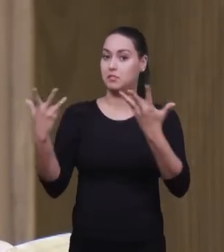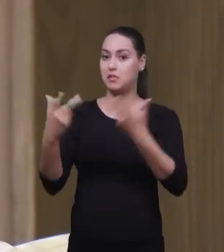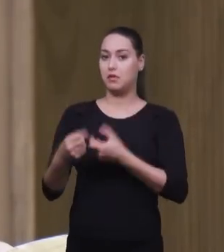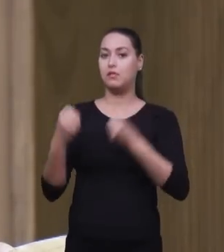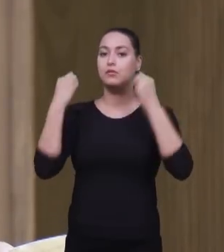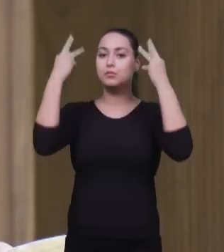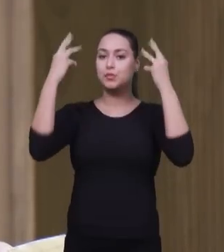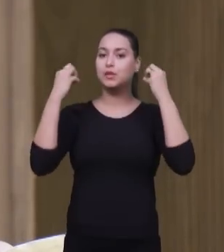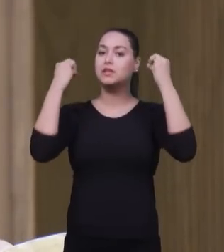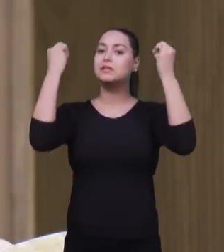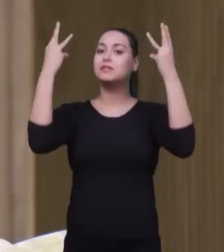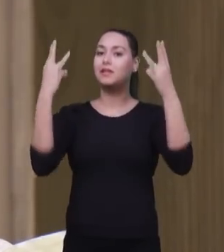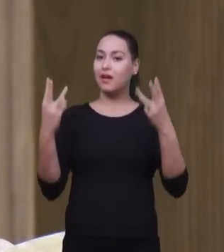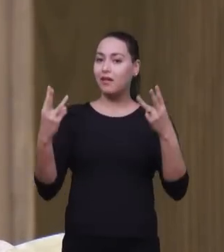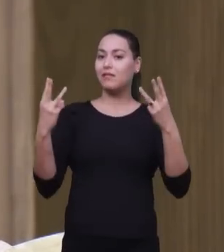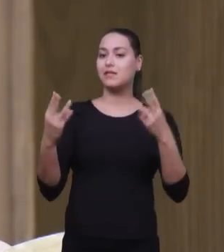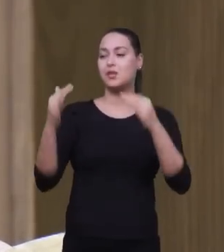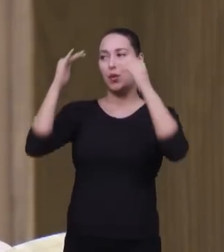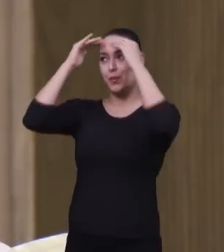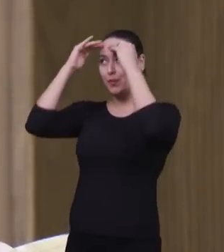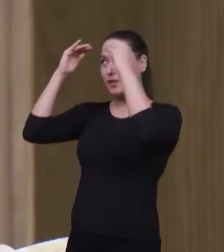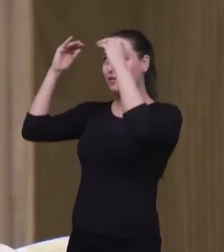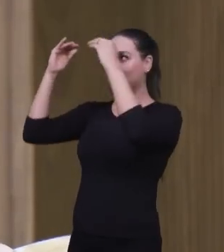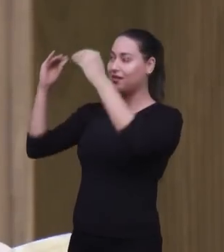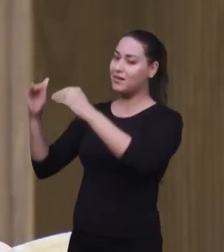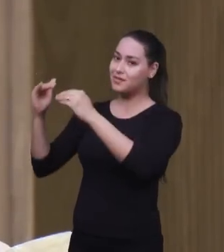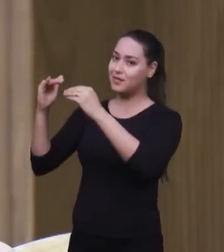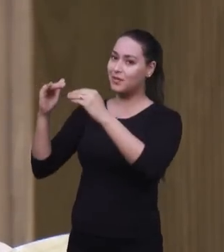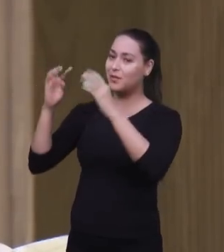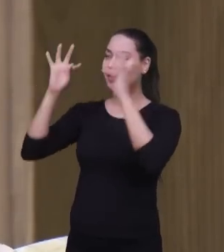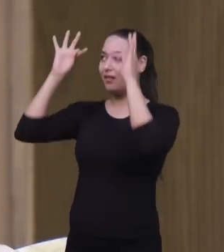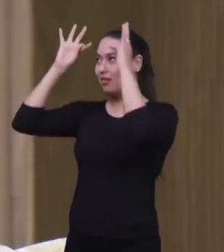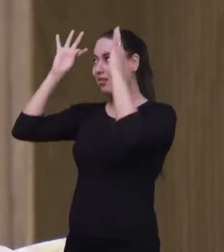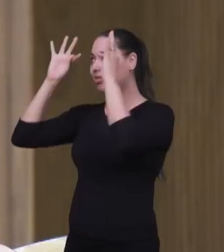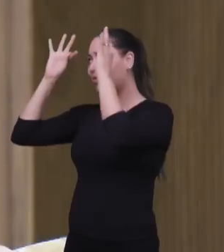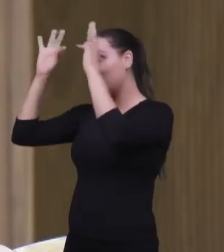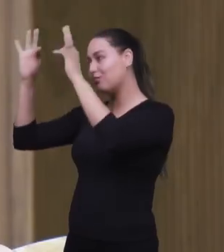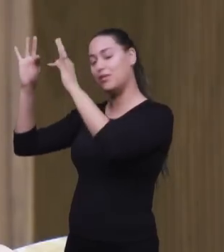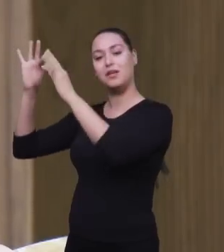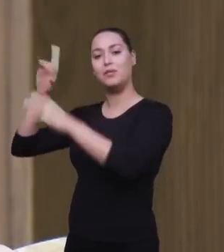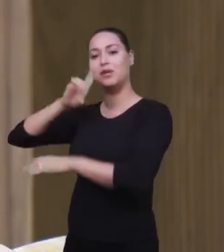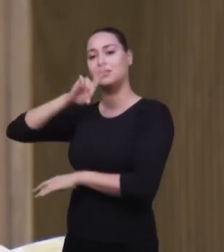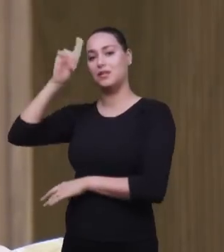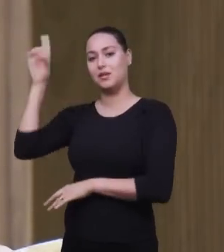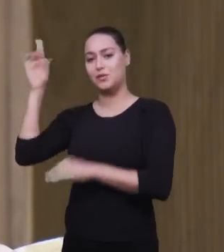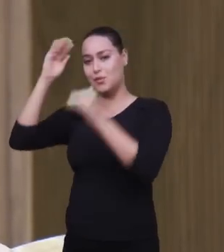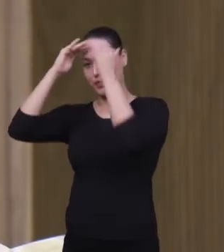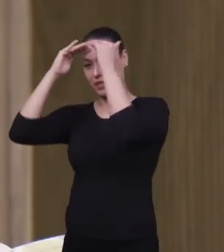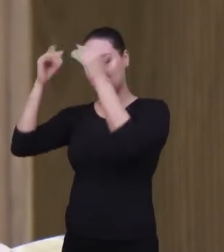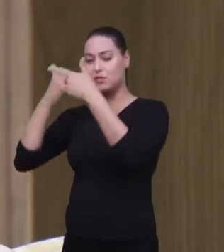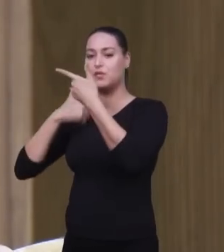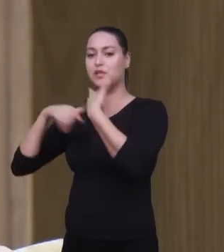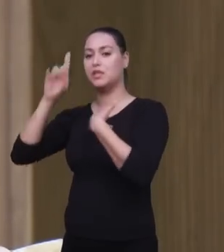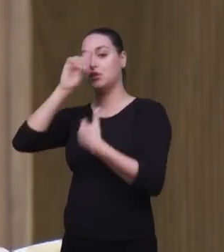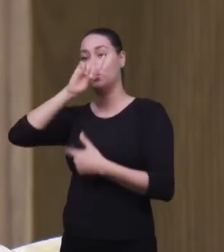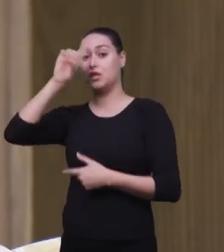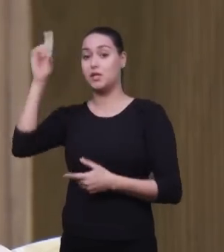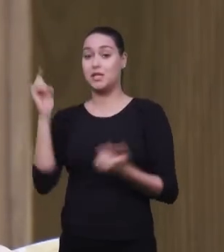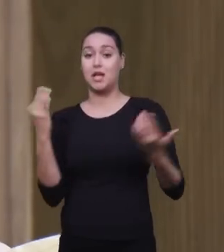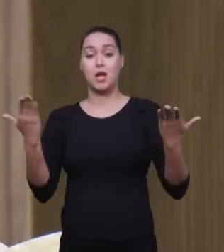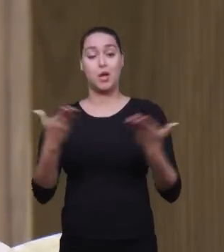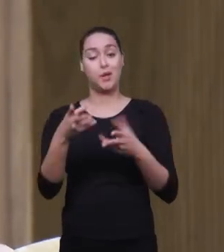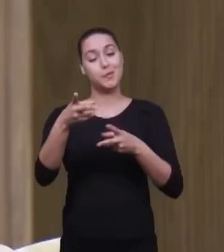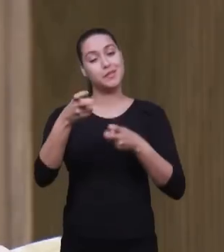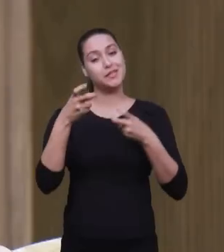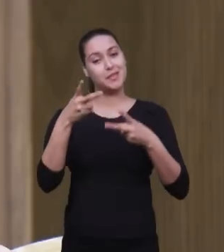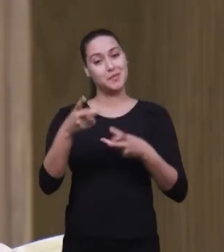pastor Gilson trouxe aqui no Antigo Testamento, foi obediente, temeu ao Senhor, obedeceu aquilo que lhe foi mandado.